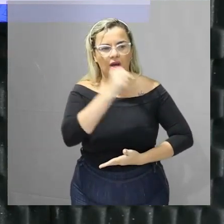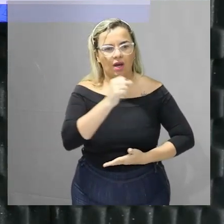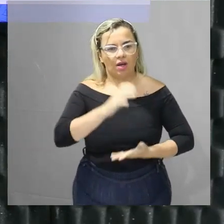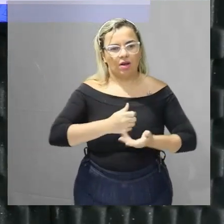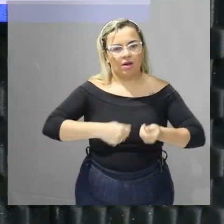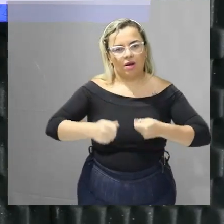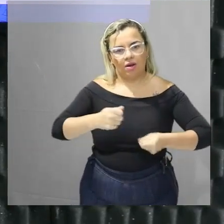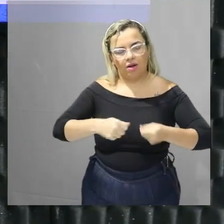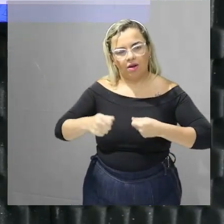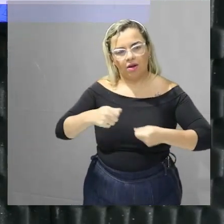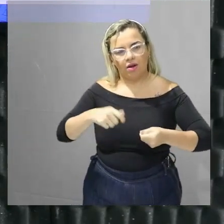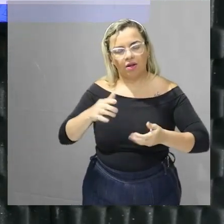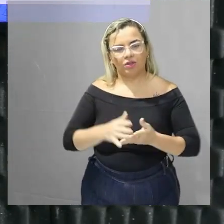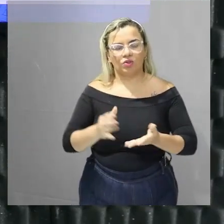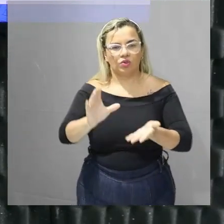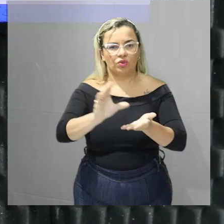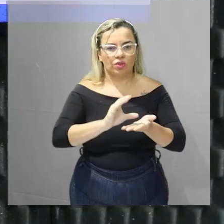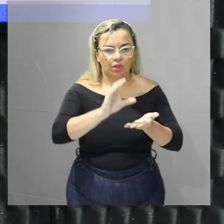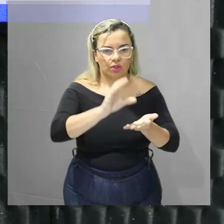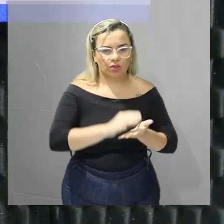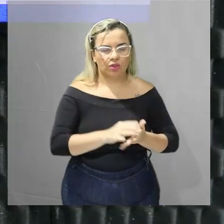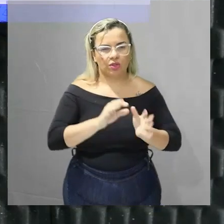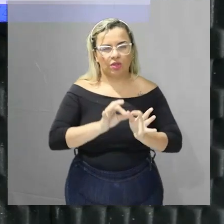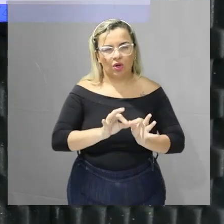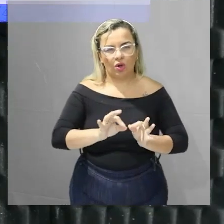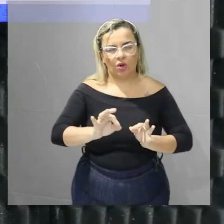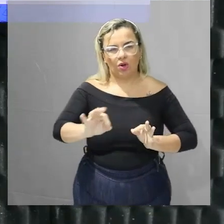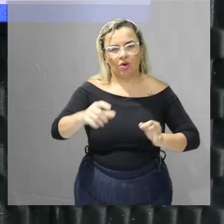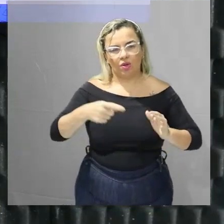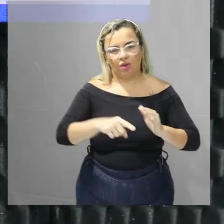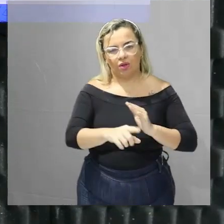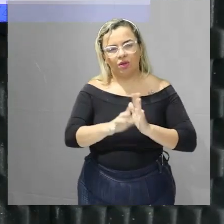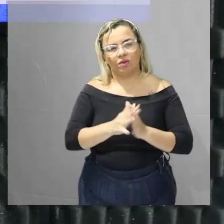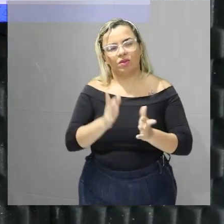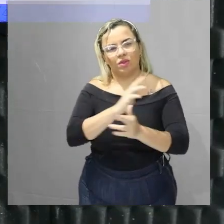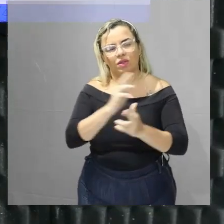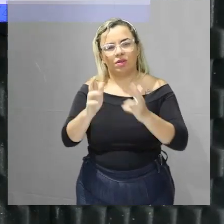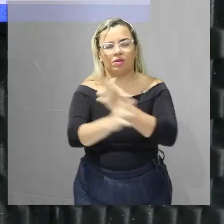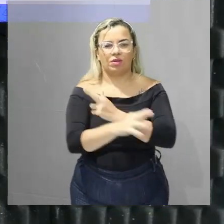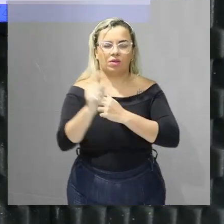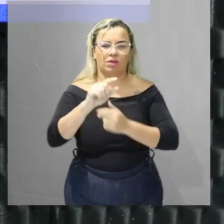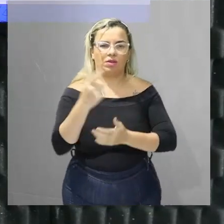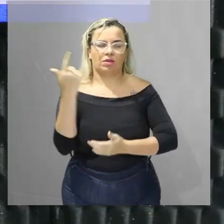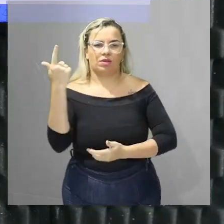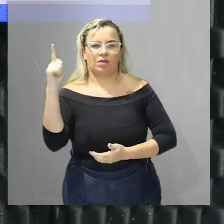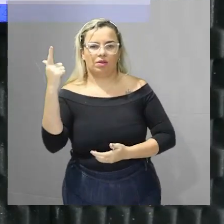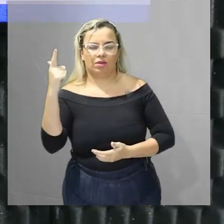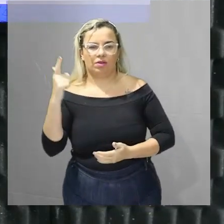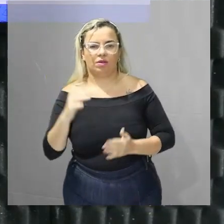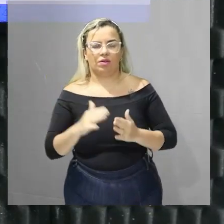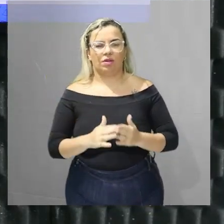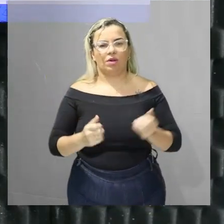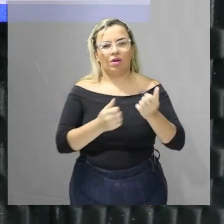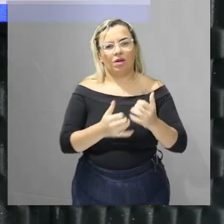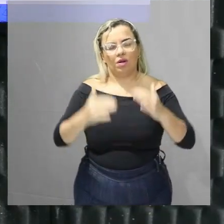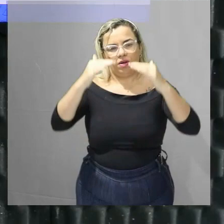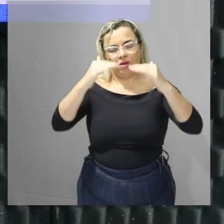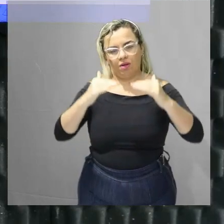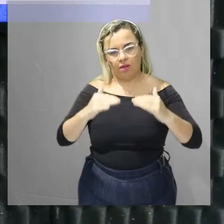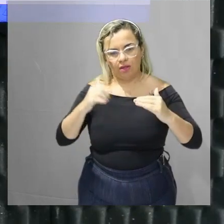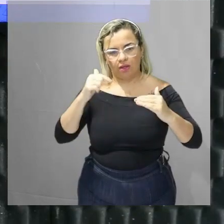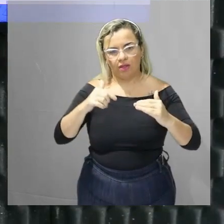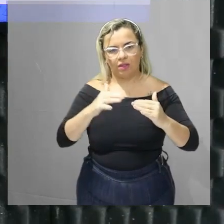longo alcance. Para bem aí, galera. Esse texto ele vai estar te referindo ao que nós chamamos na geografia de hierarquia urbana. Eu